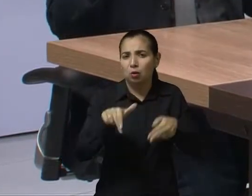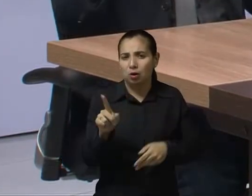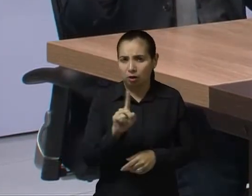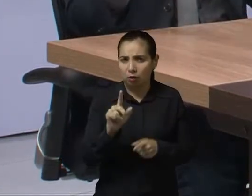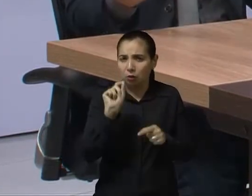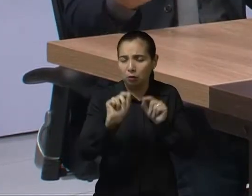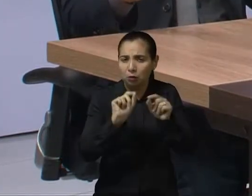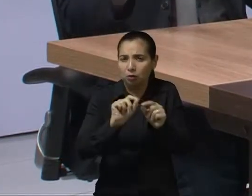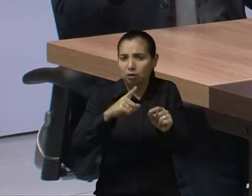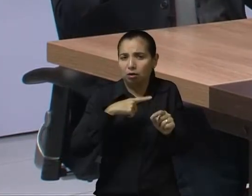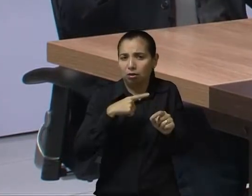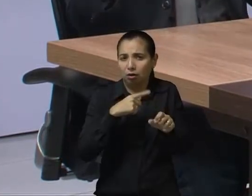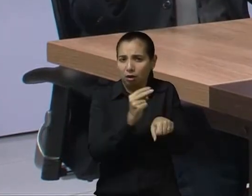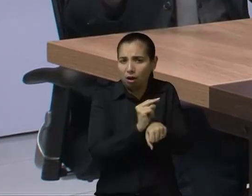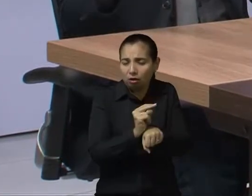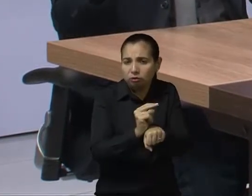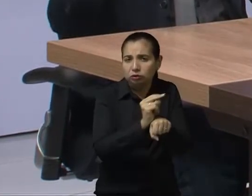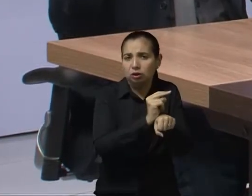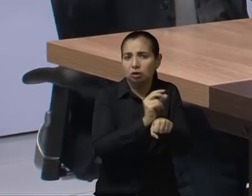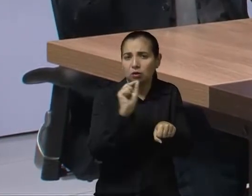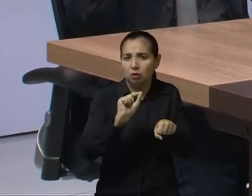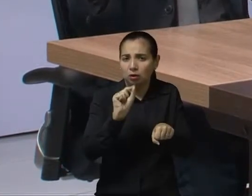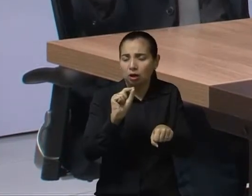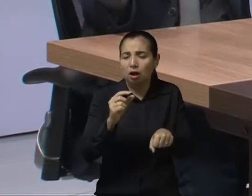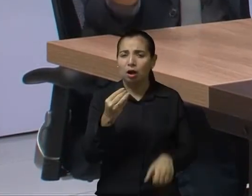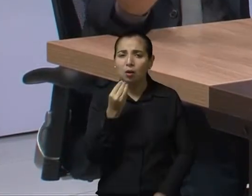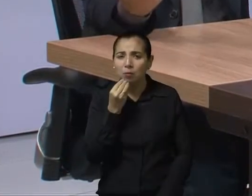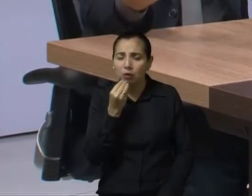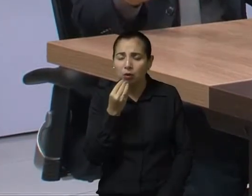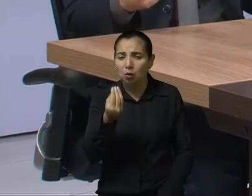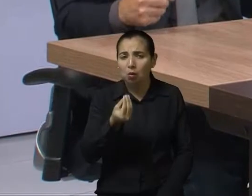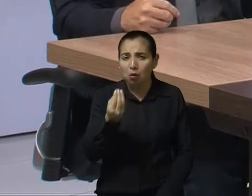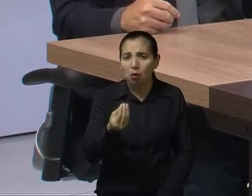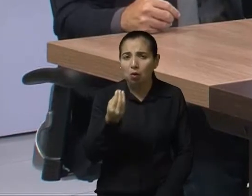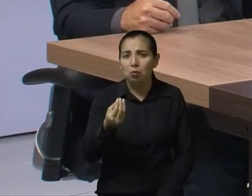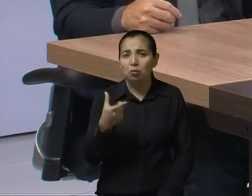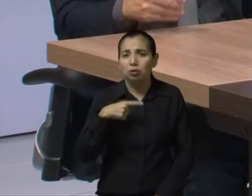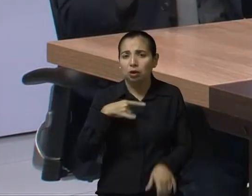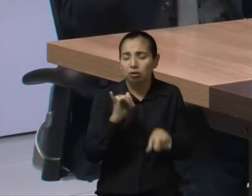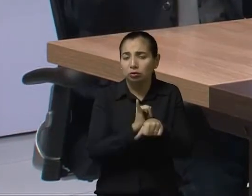que agencia as oportunidades, as providências